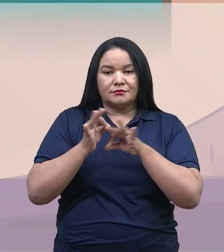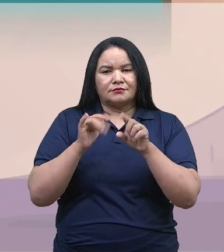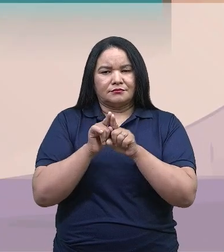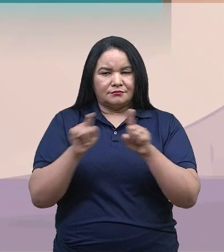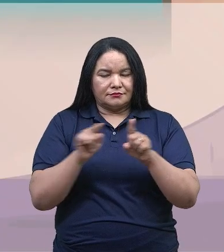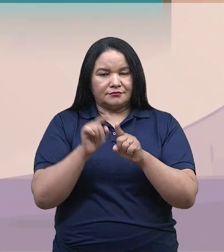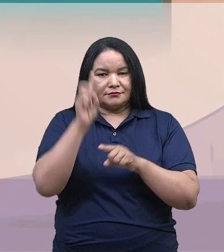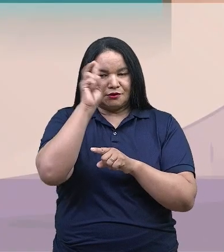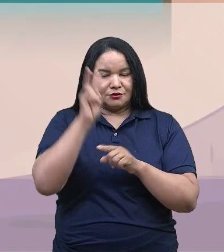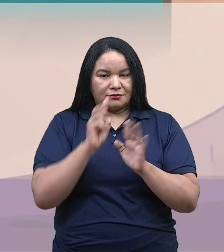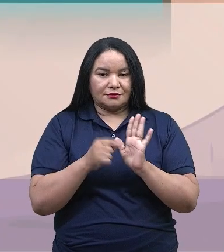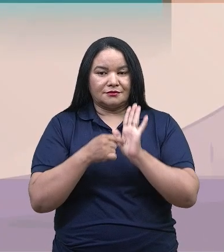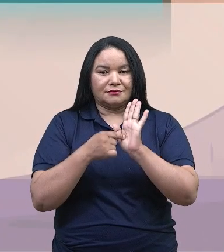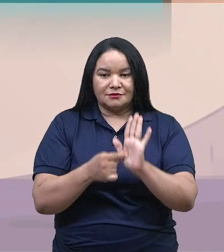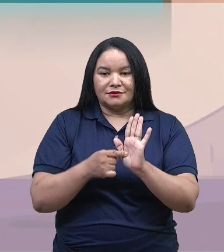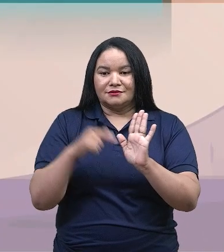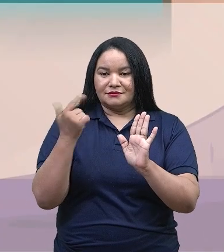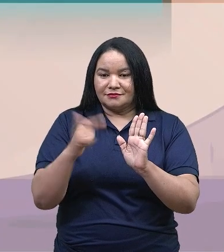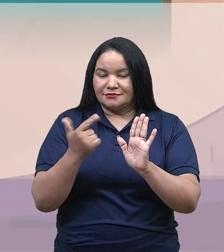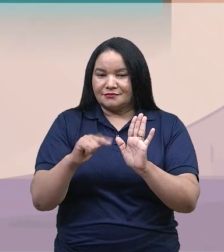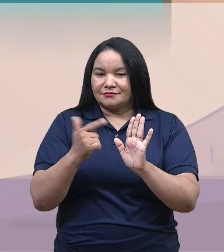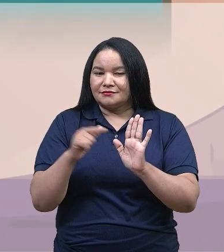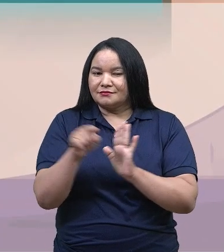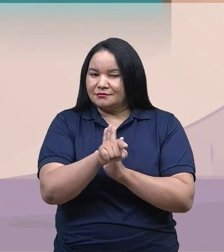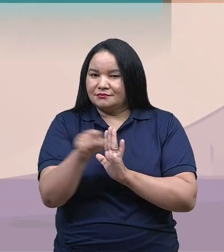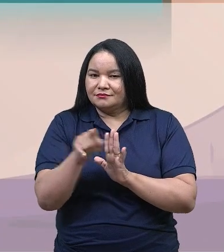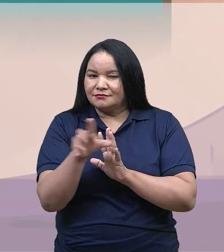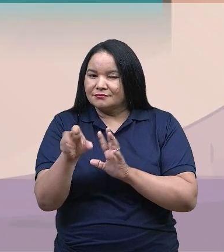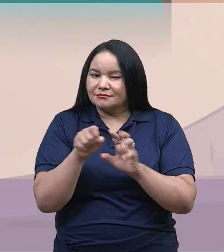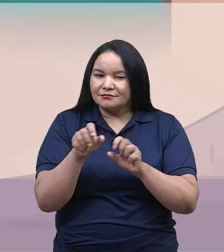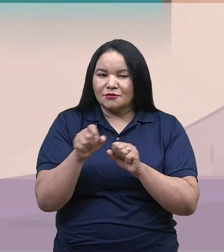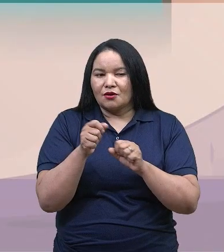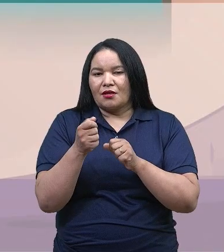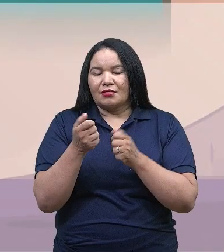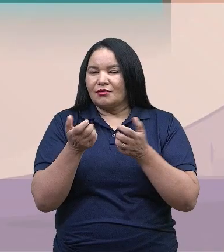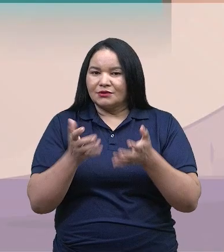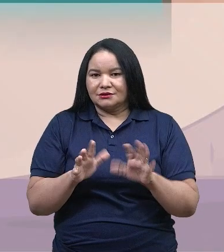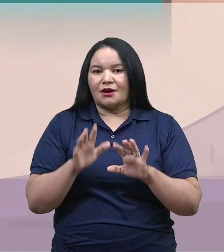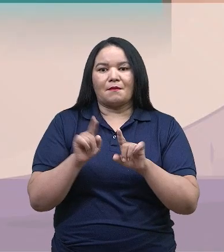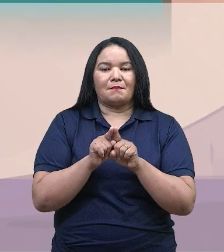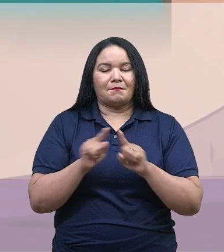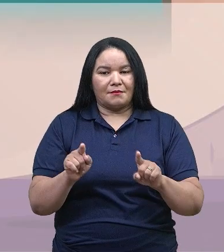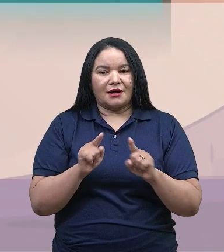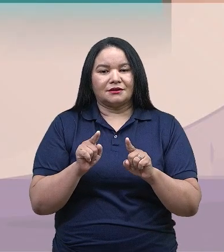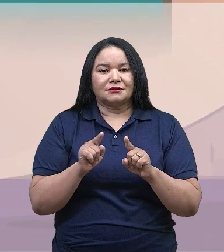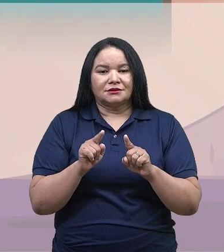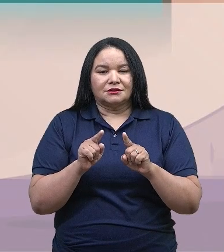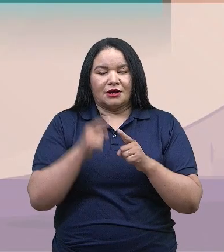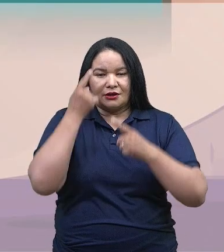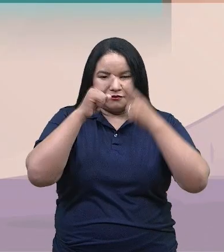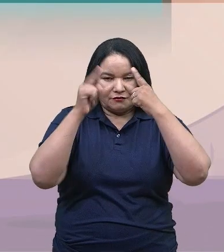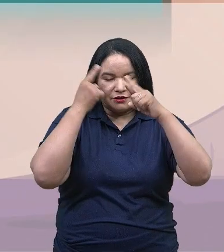ali muita aderência, né? As pessoas não gostaram muito daquilo. A invenção dele era pouco prática e não teve